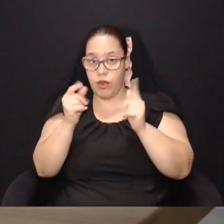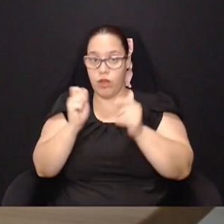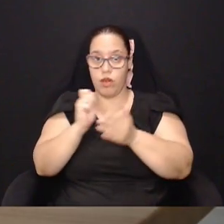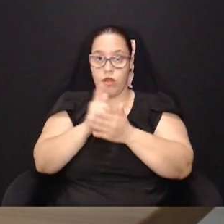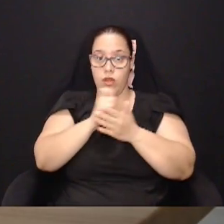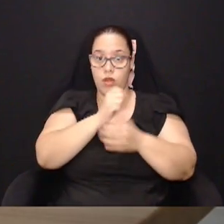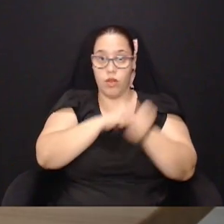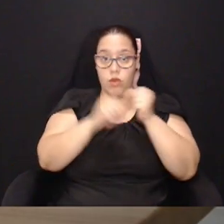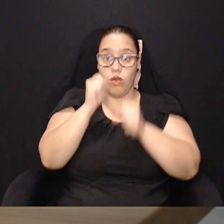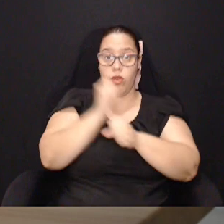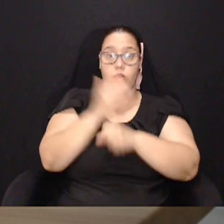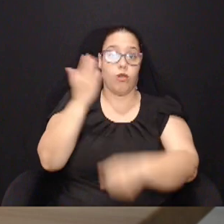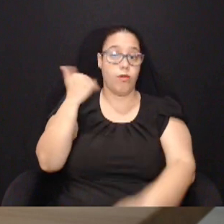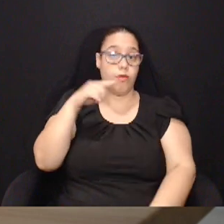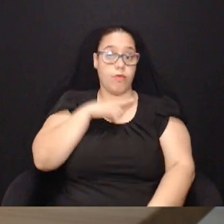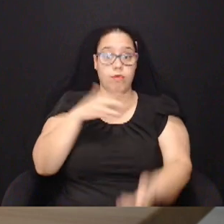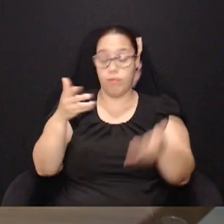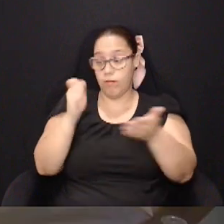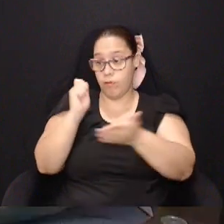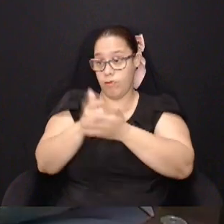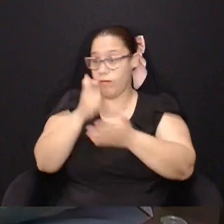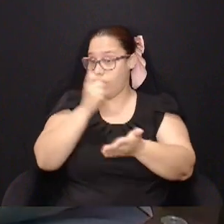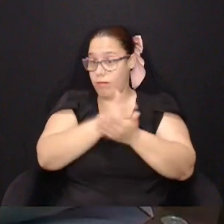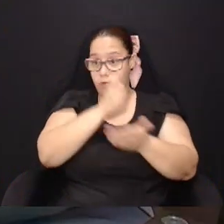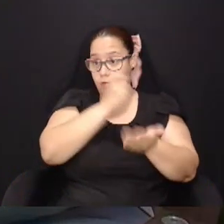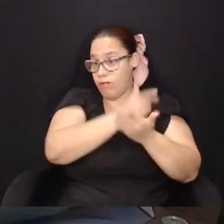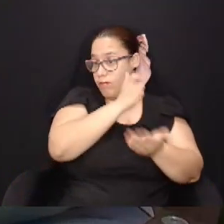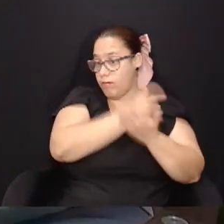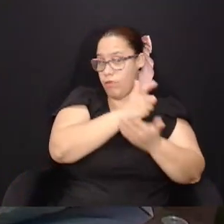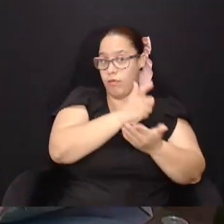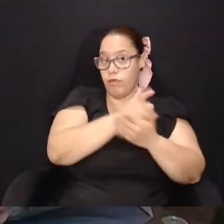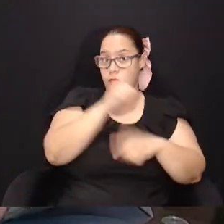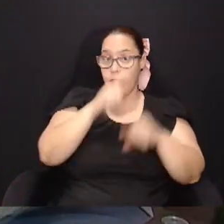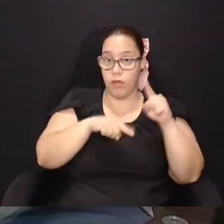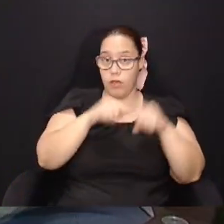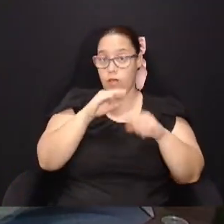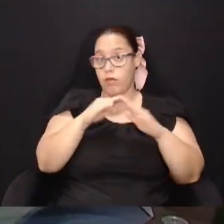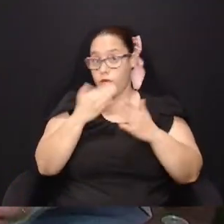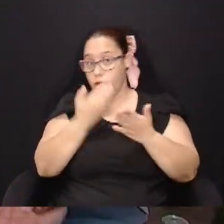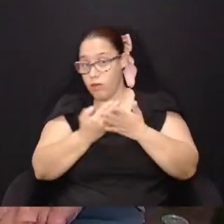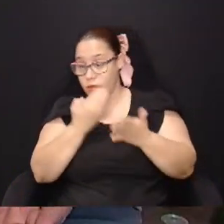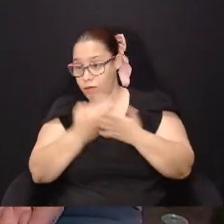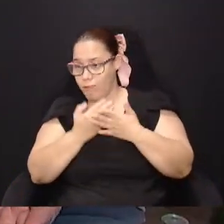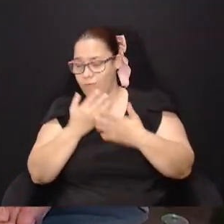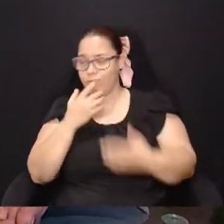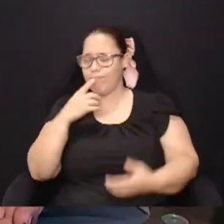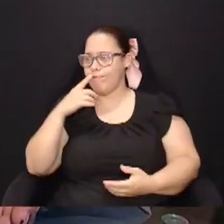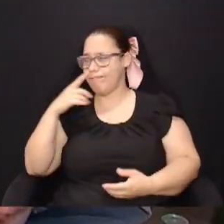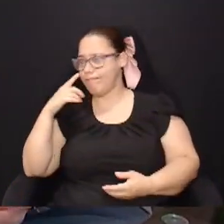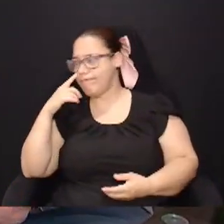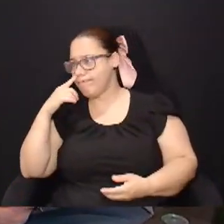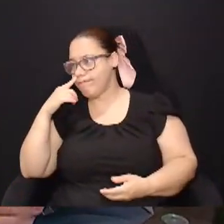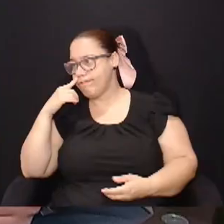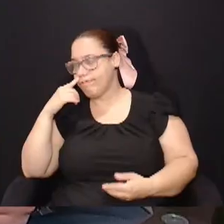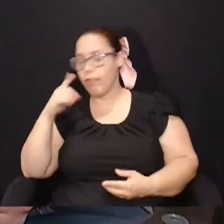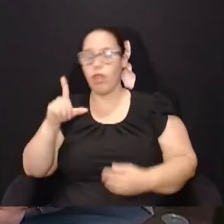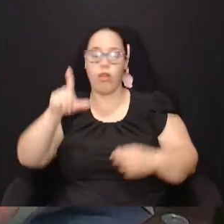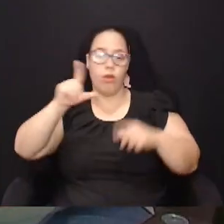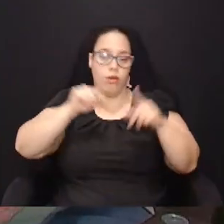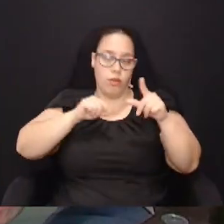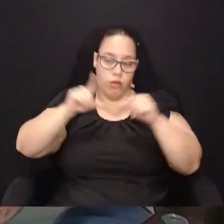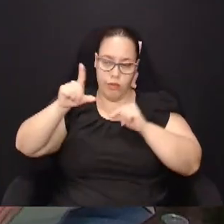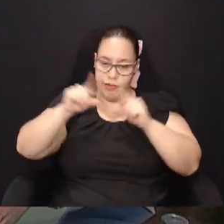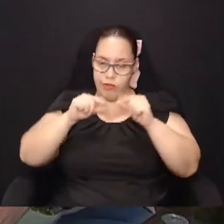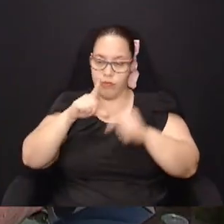tem agora o pagamento do material escolar. E aí existem várias alternativas, né? Tem